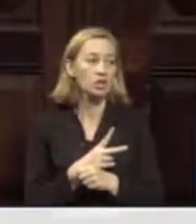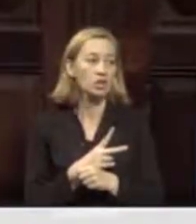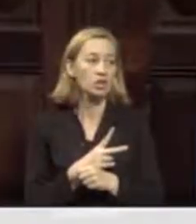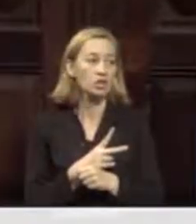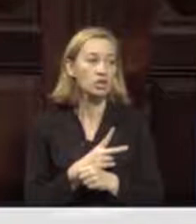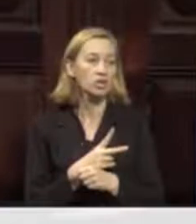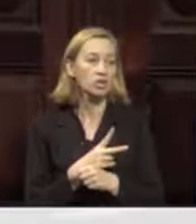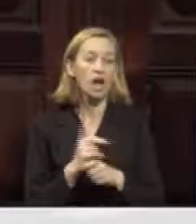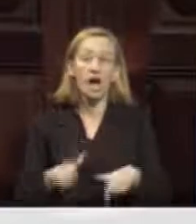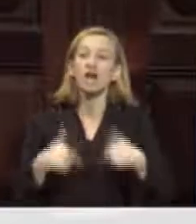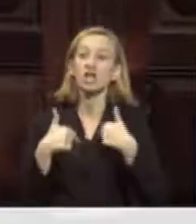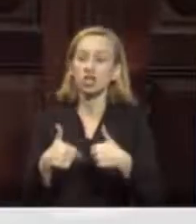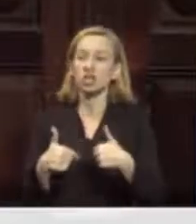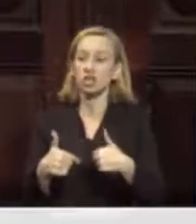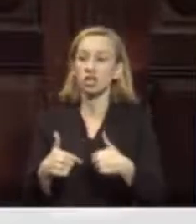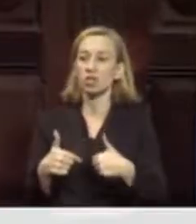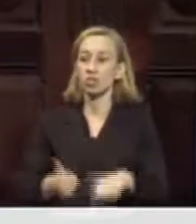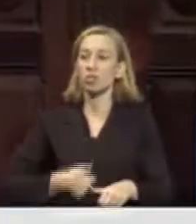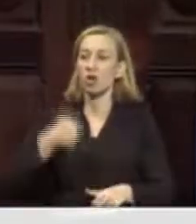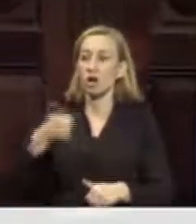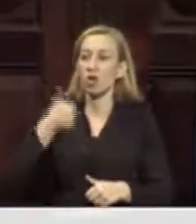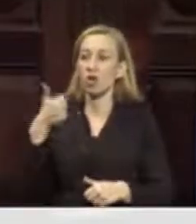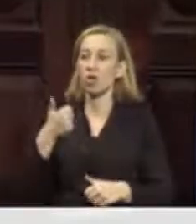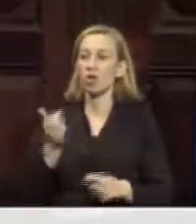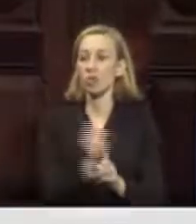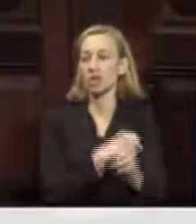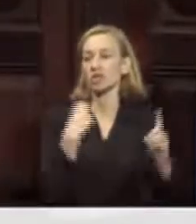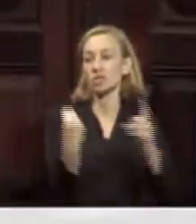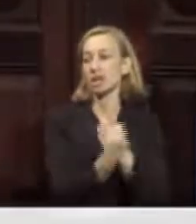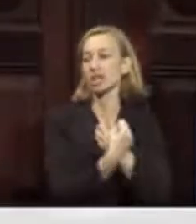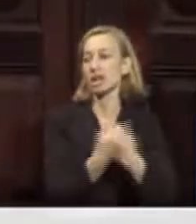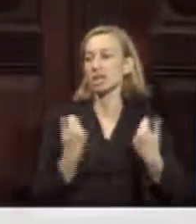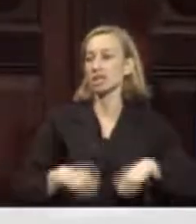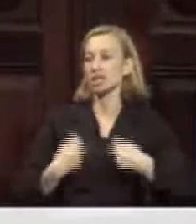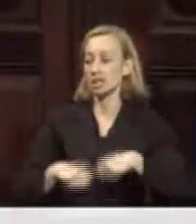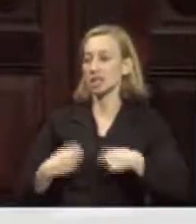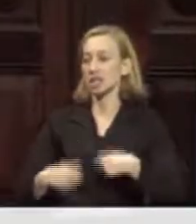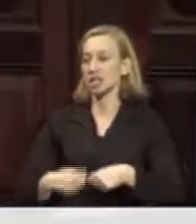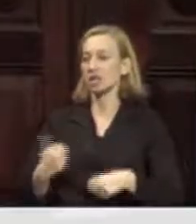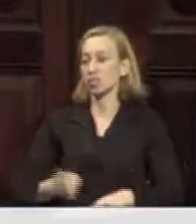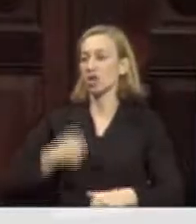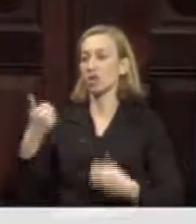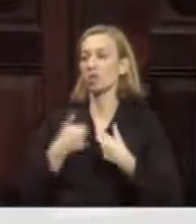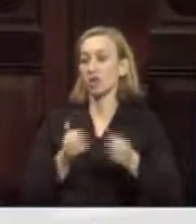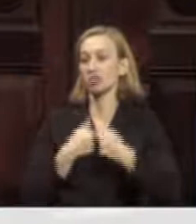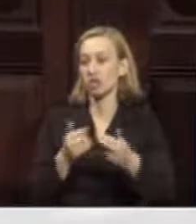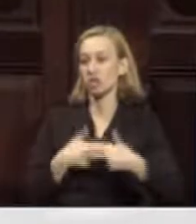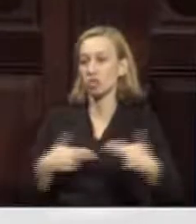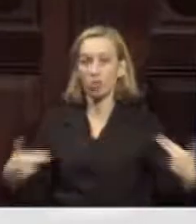alguma forma da gente reverter isto que está sendo colocado de forma totalmente